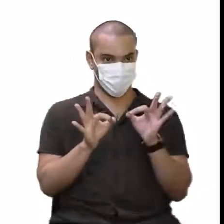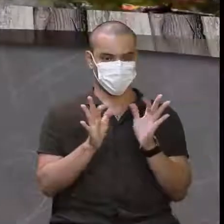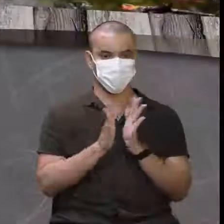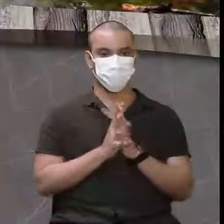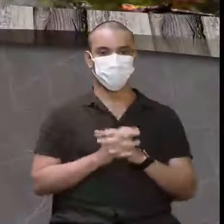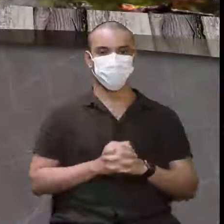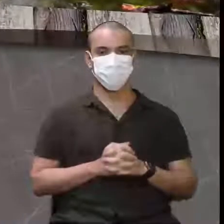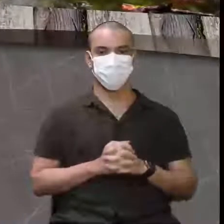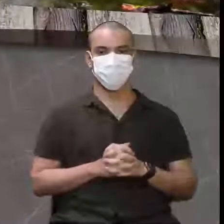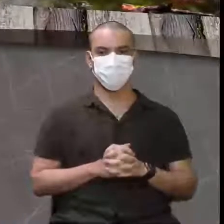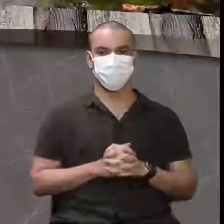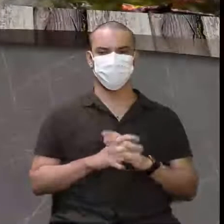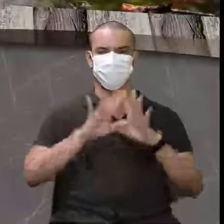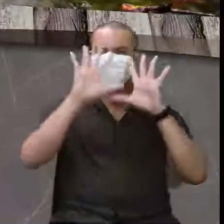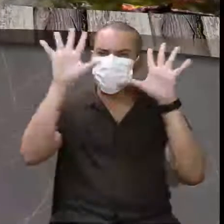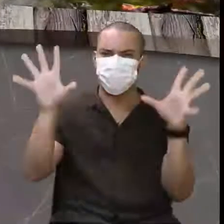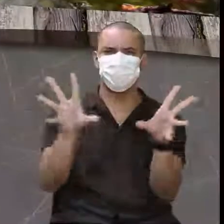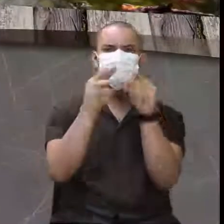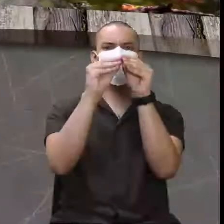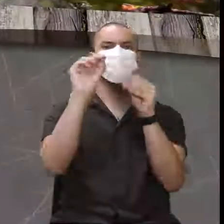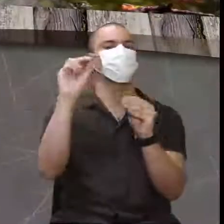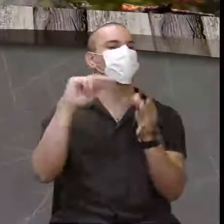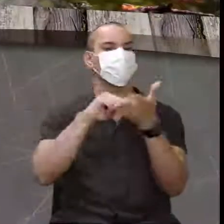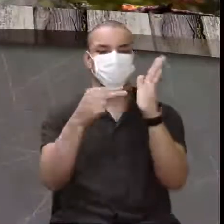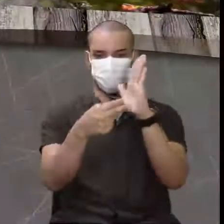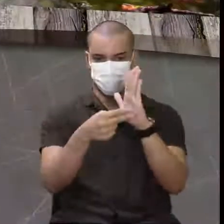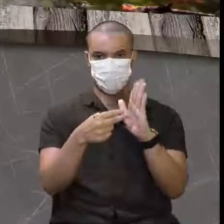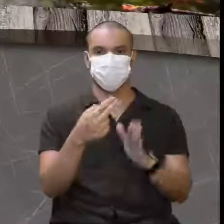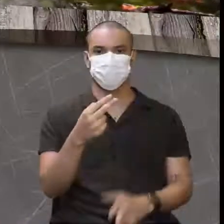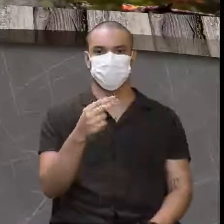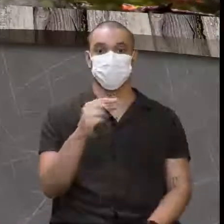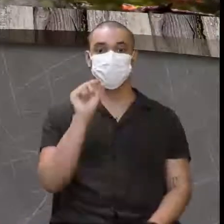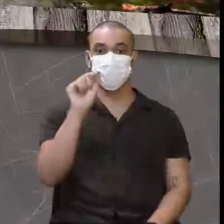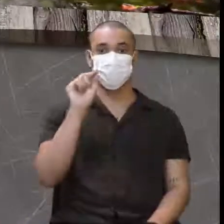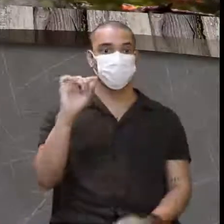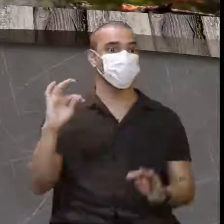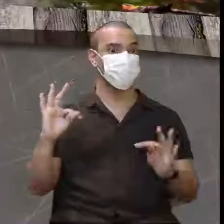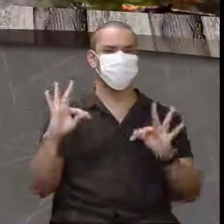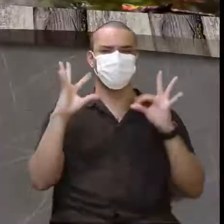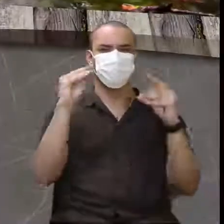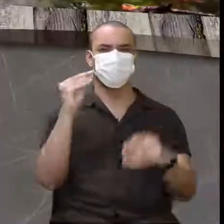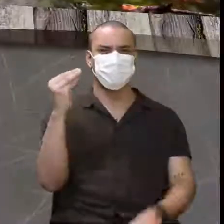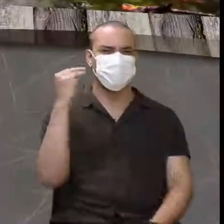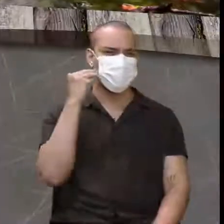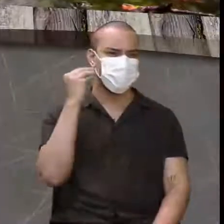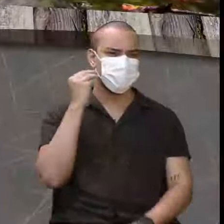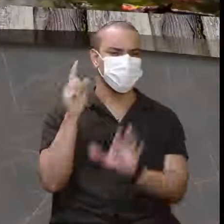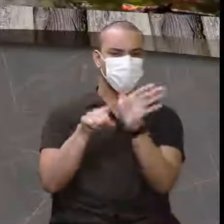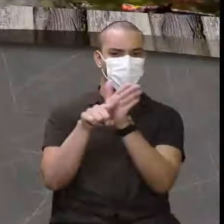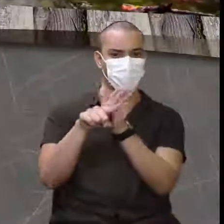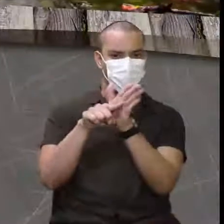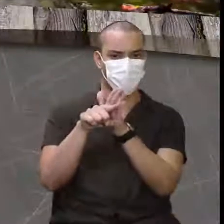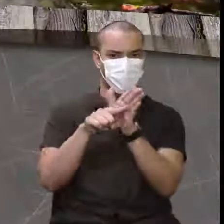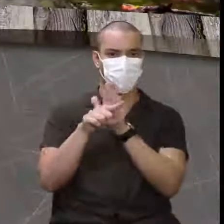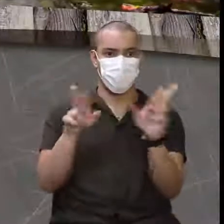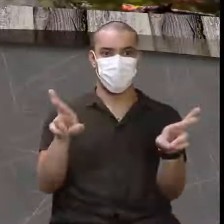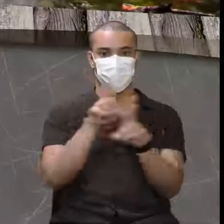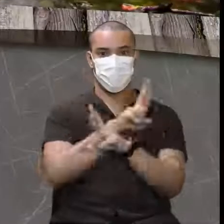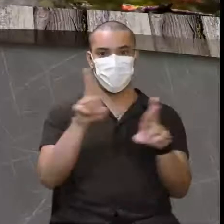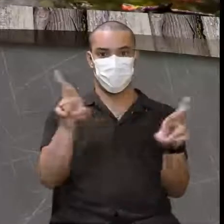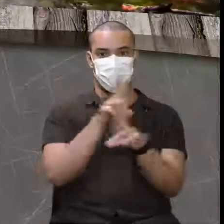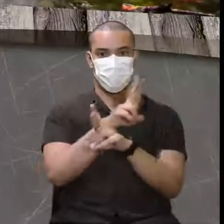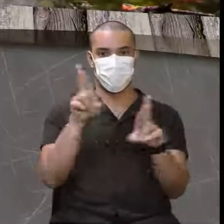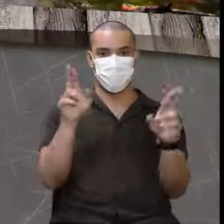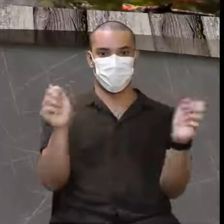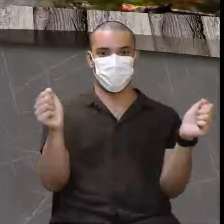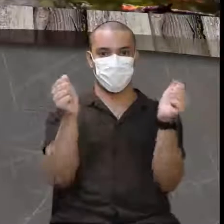mim. Resumindo o que tem aí, né? Todos os experimentos, todas as pesquisas relacionadas a